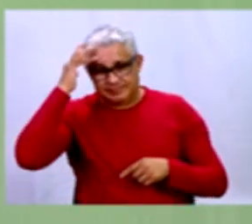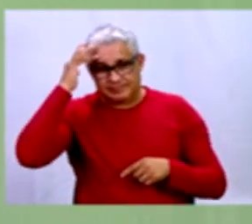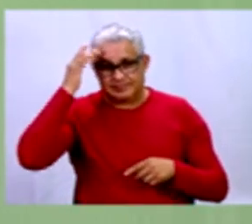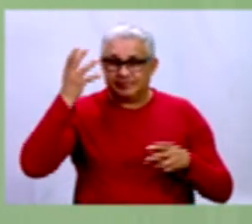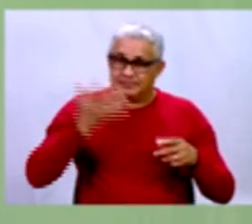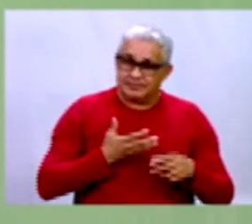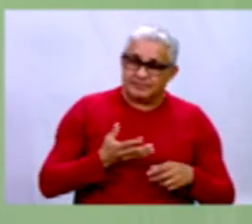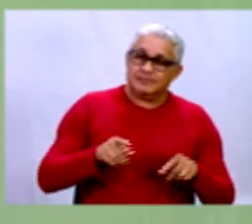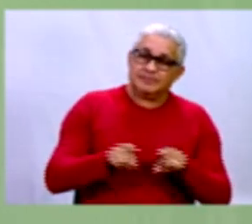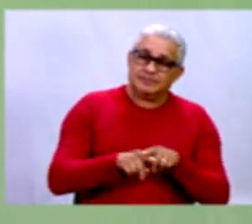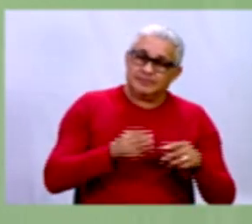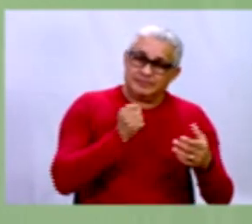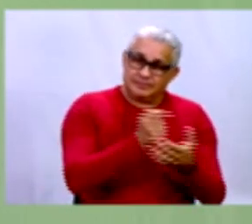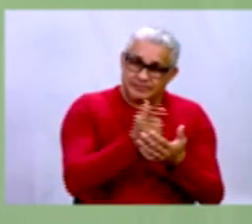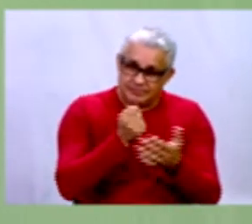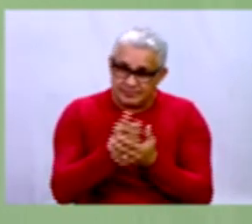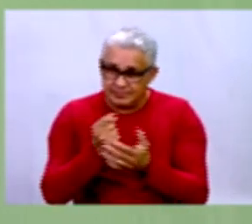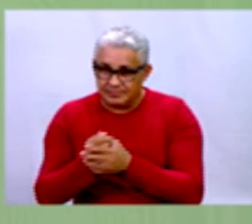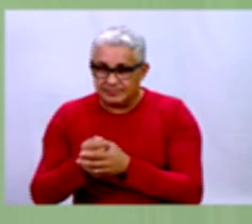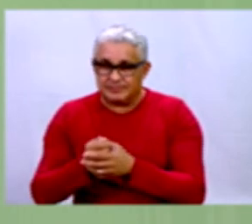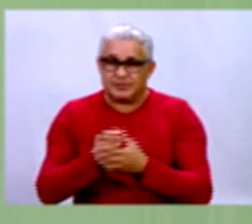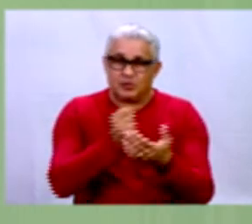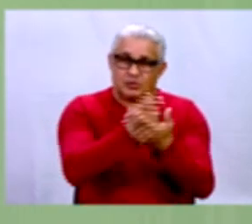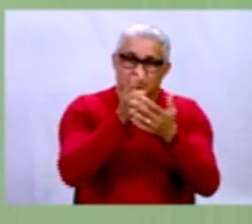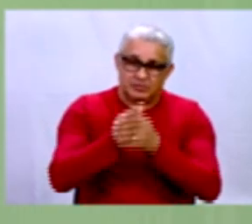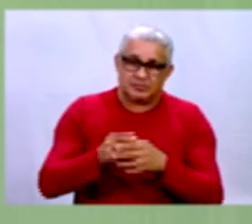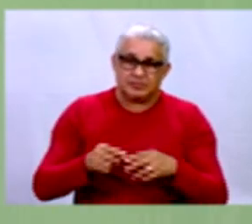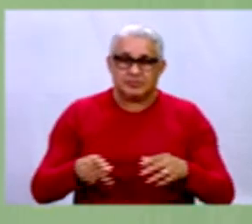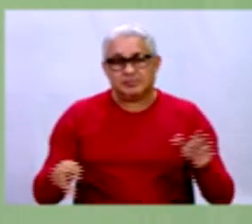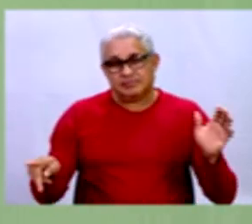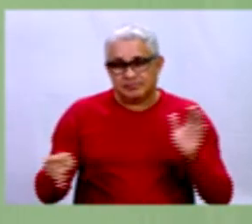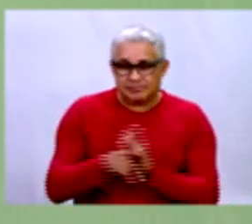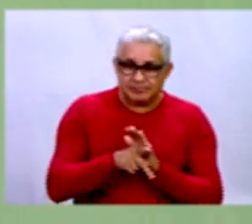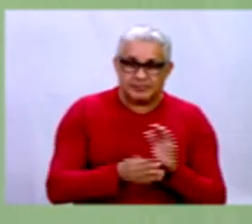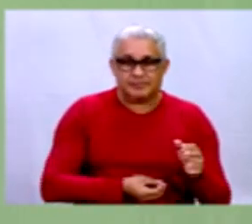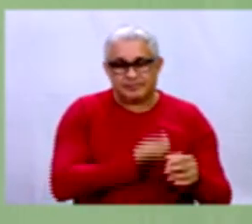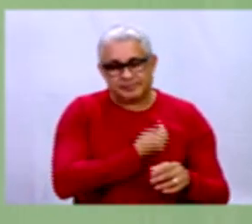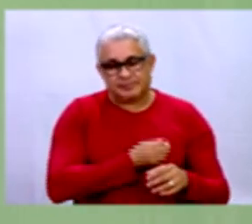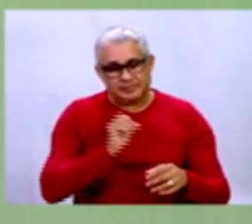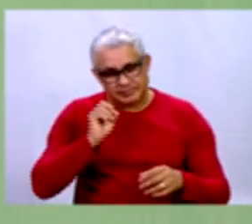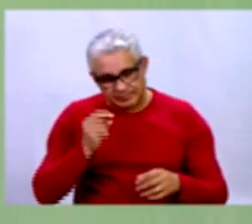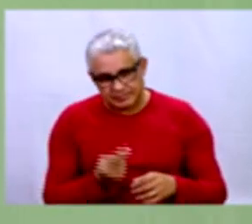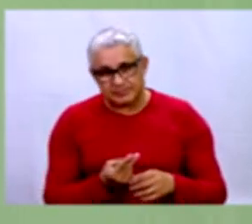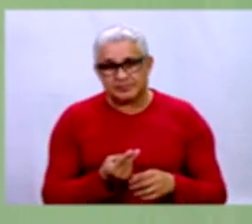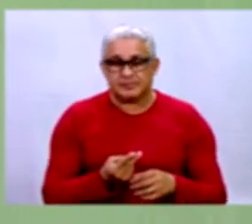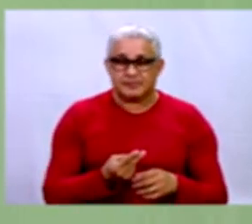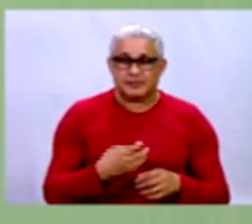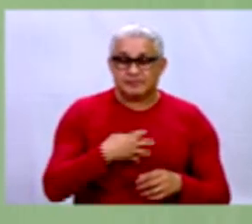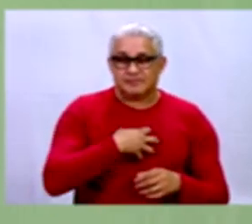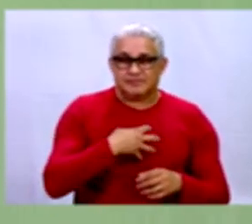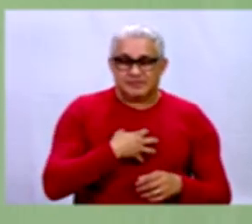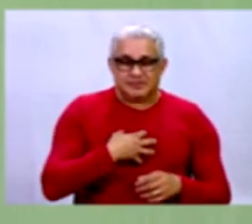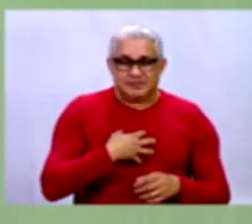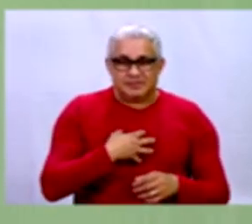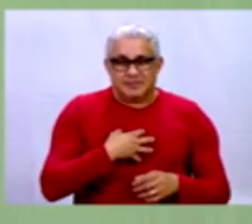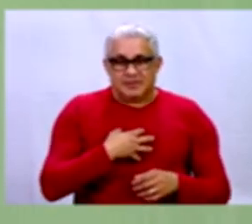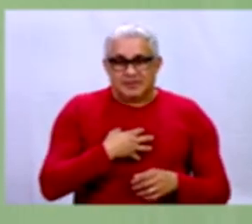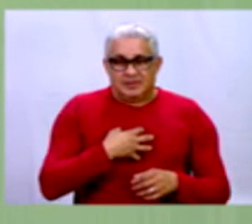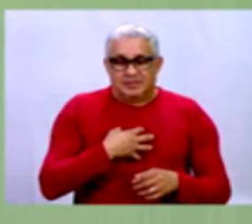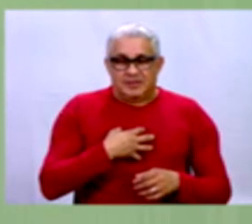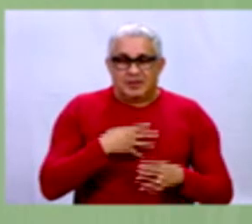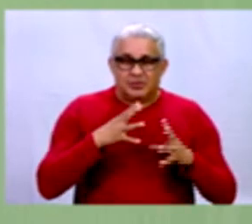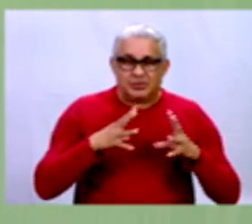necessita consumir ou adquirir um bem, seja para a própria sobrevivência ou mesmo para sentir-se realizada. Porém,